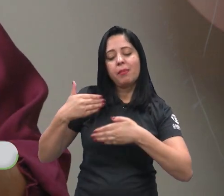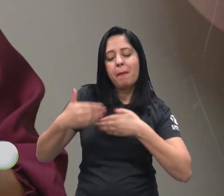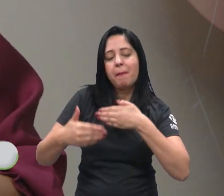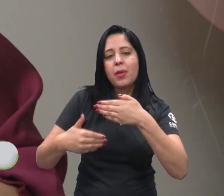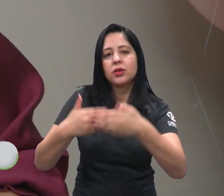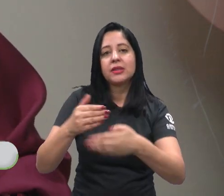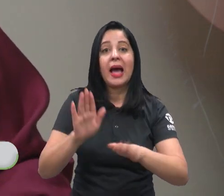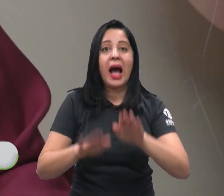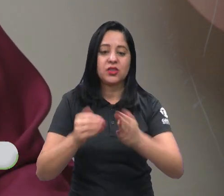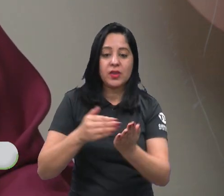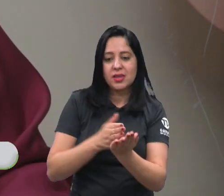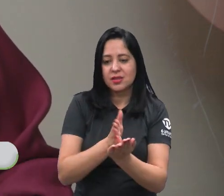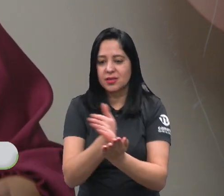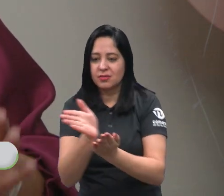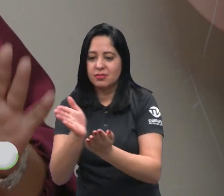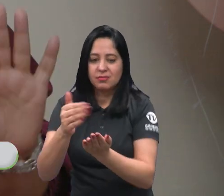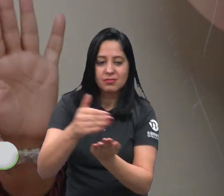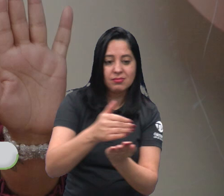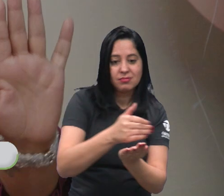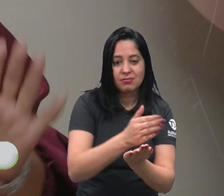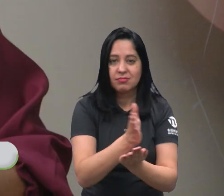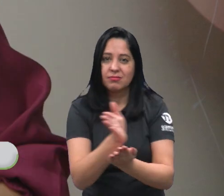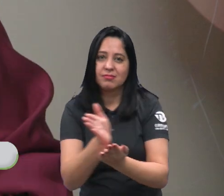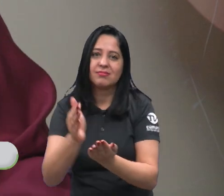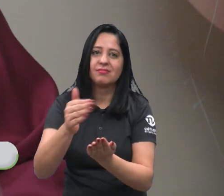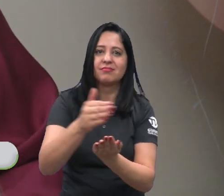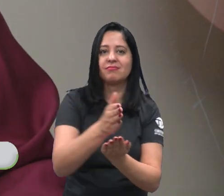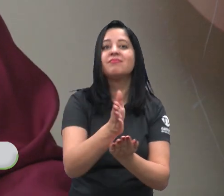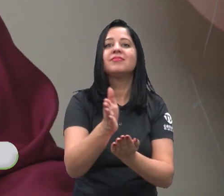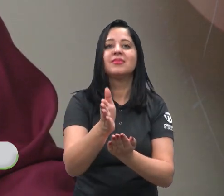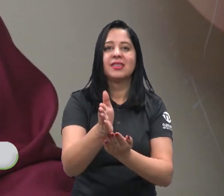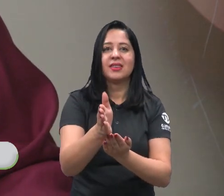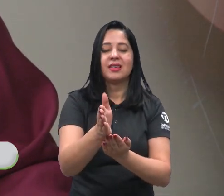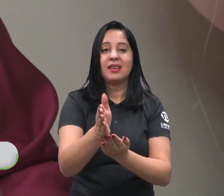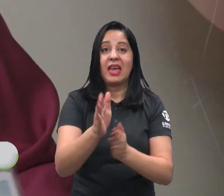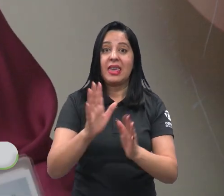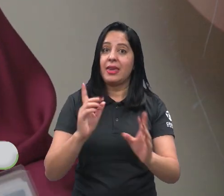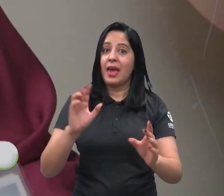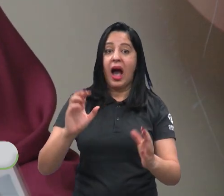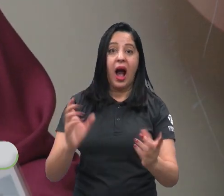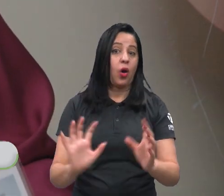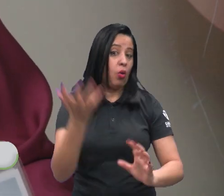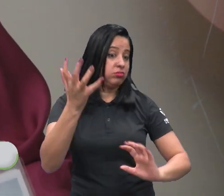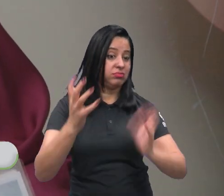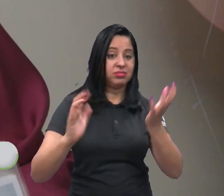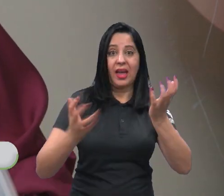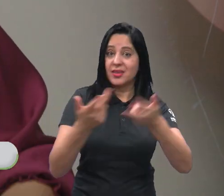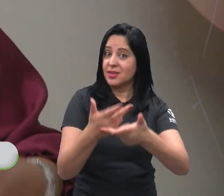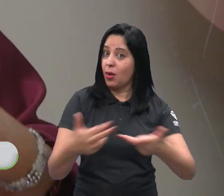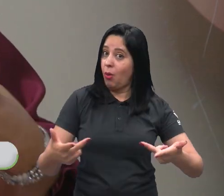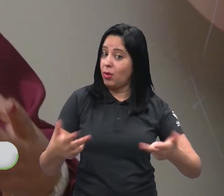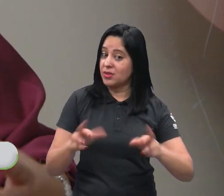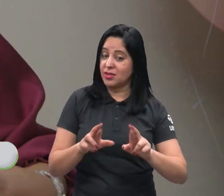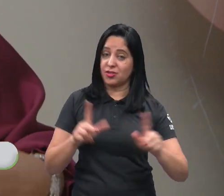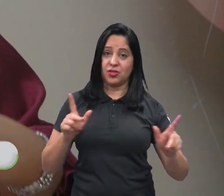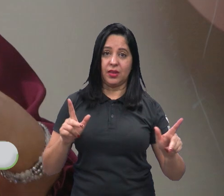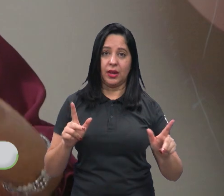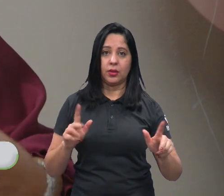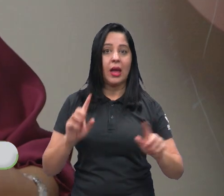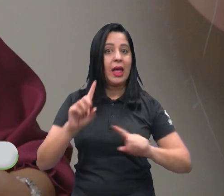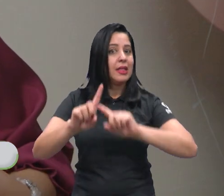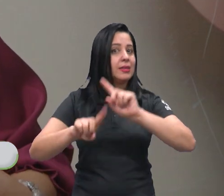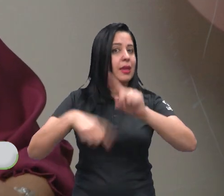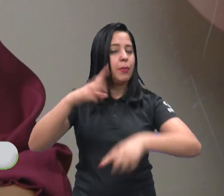desvios, curvas e paisagens, às vezes até, gente, inesperadas. A seguir, vamos entender como esse processo